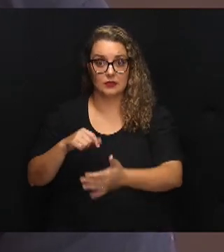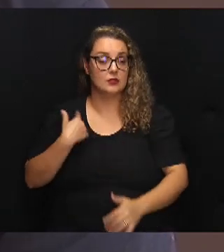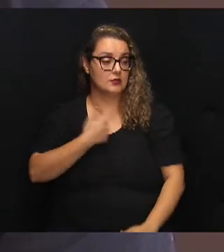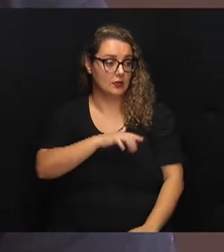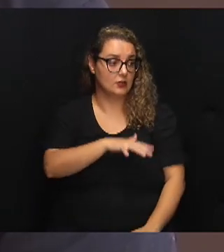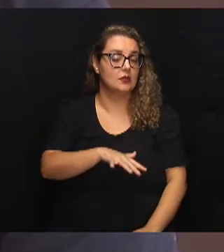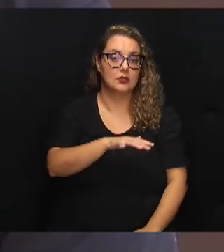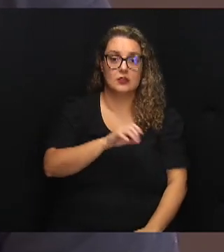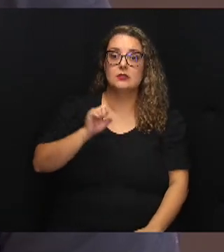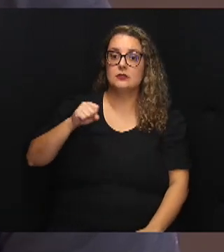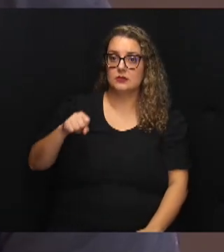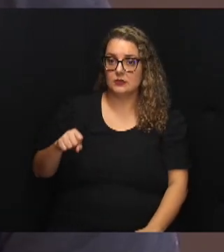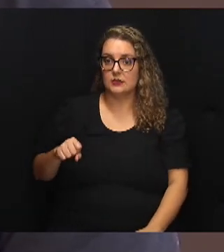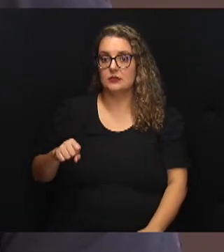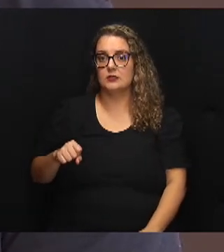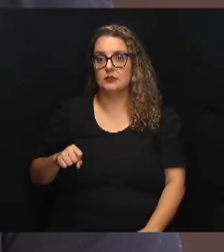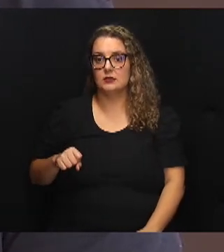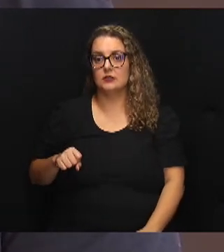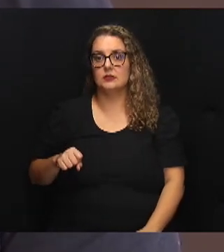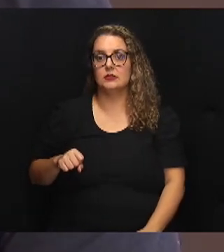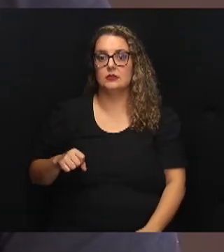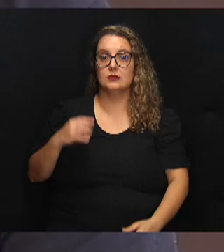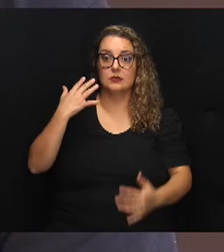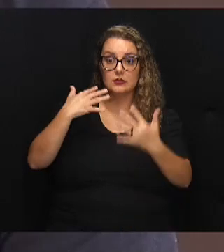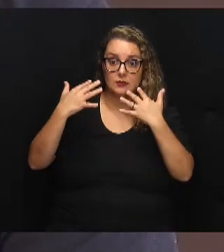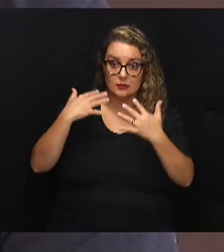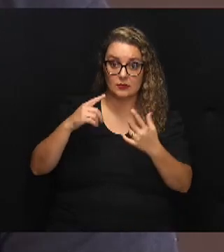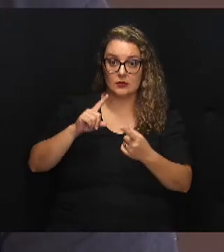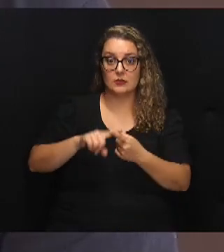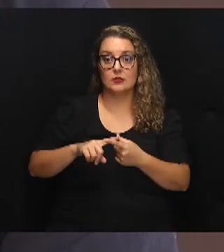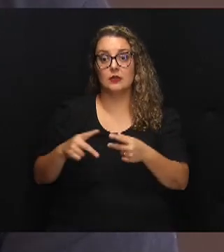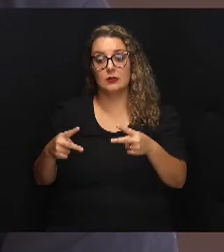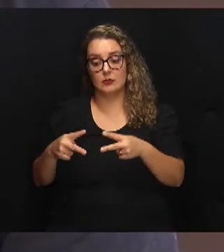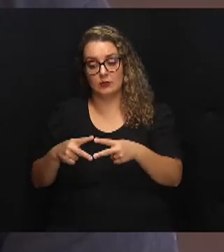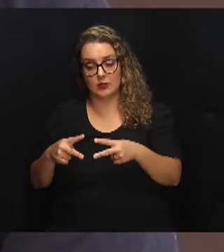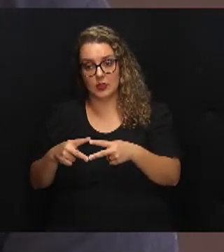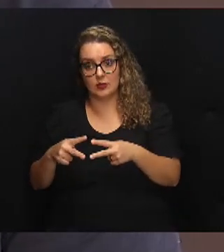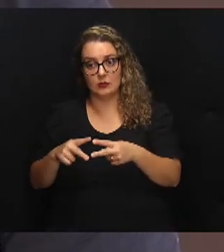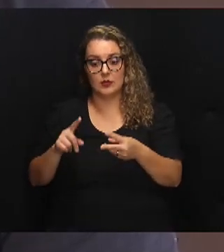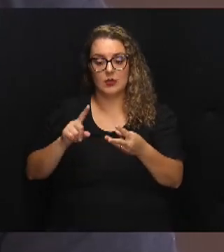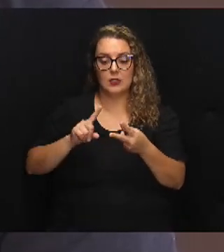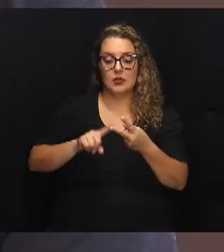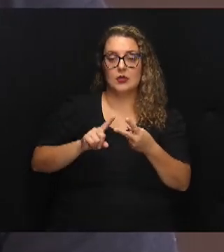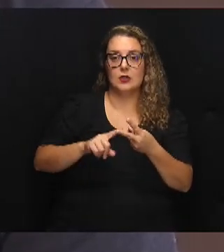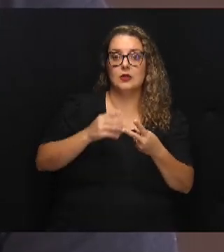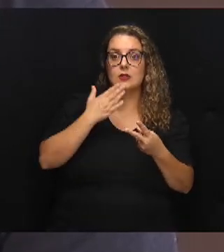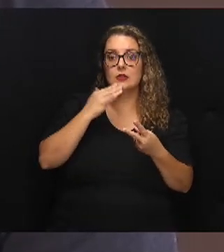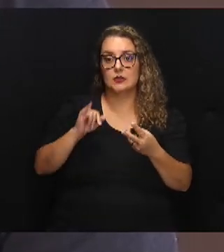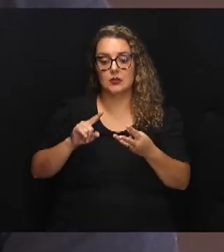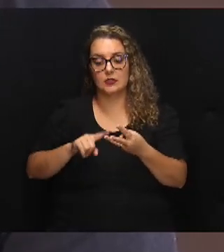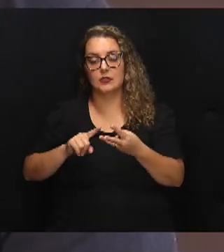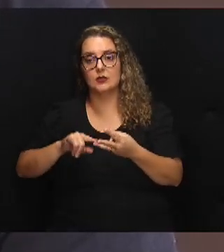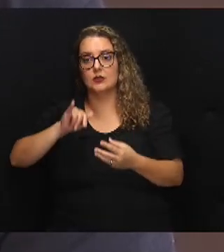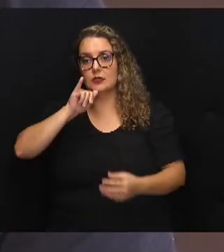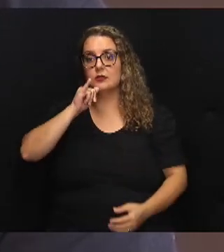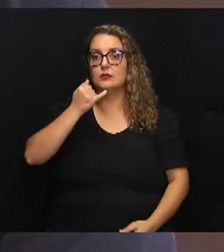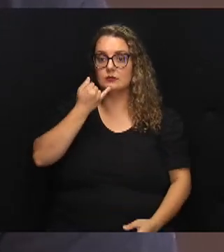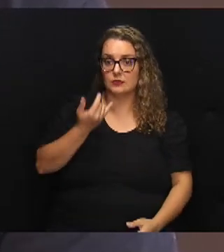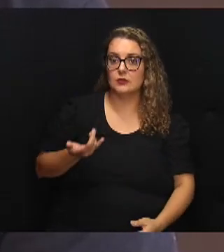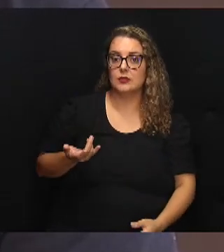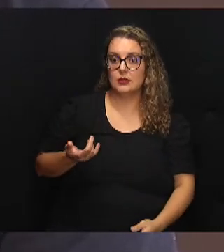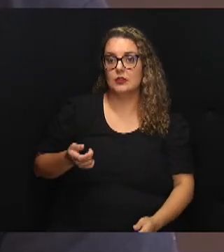mesmo? Tem interessados em Paulínia, em Indaiatuba e em Jundiaí. Então,